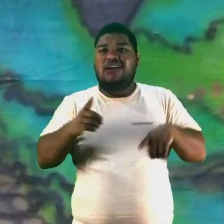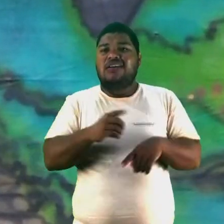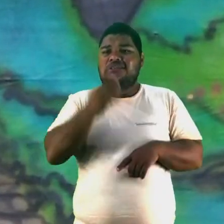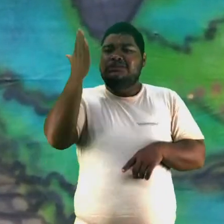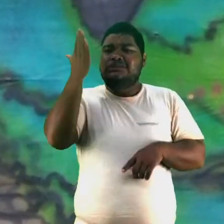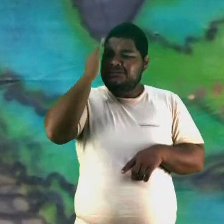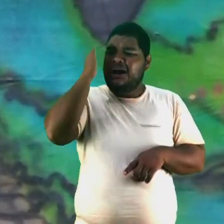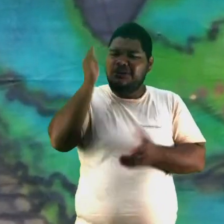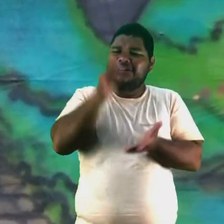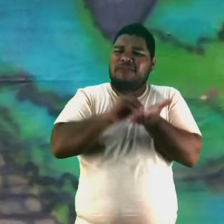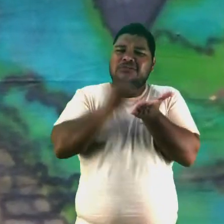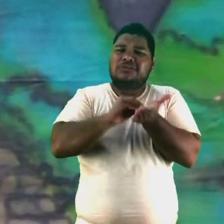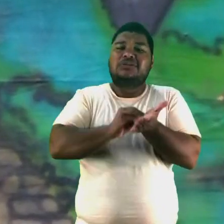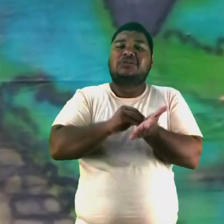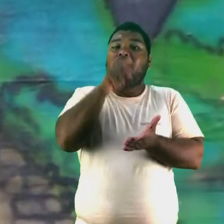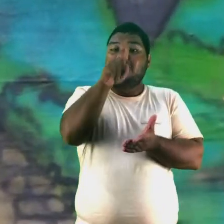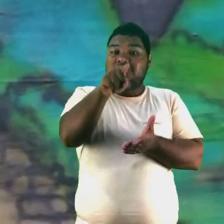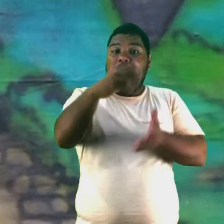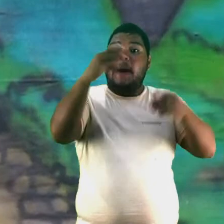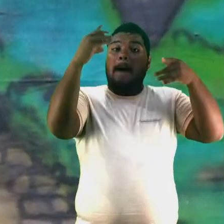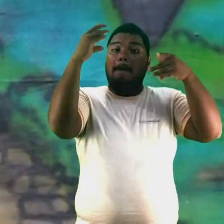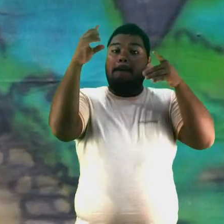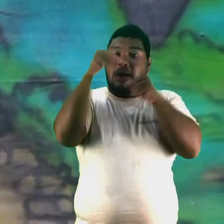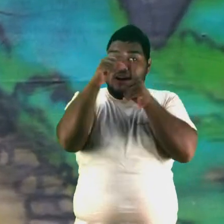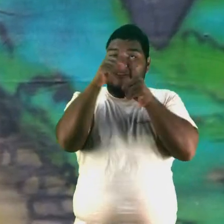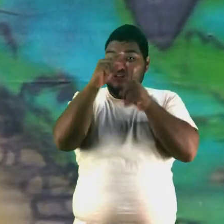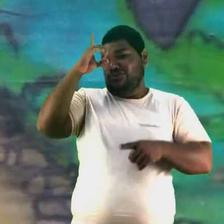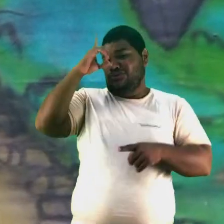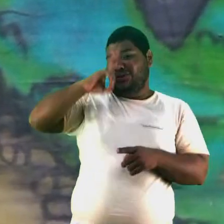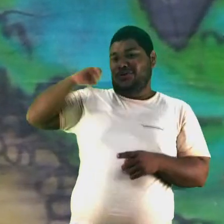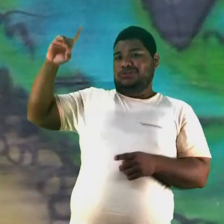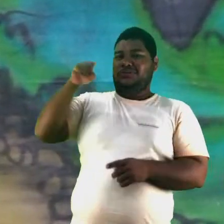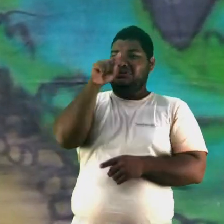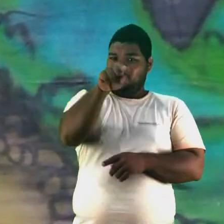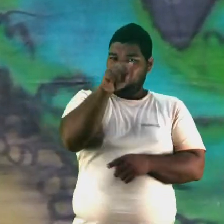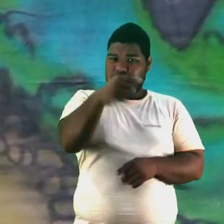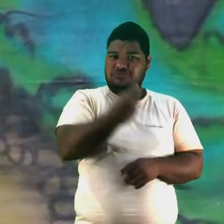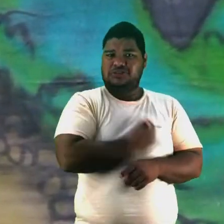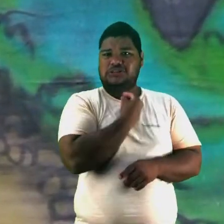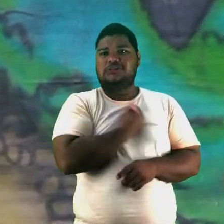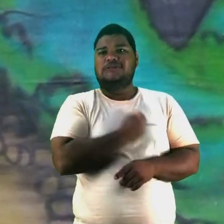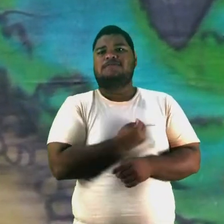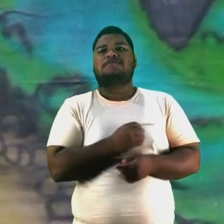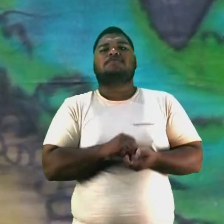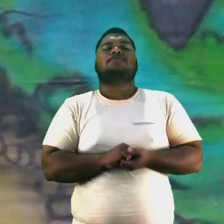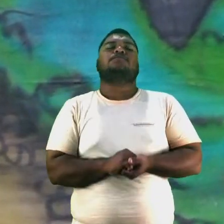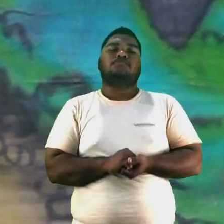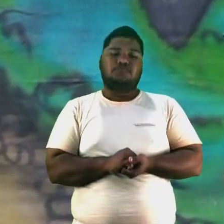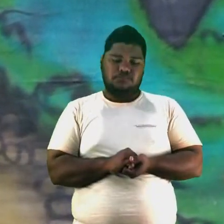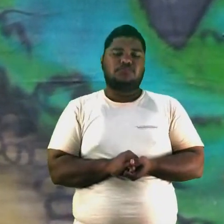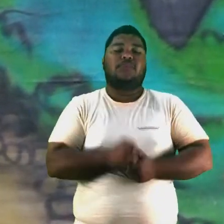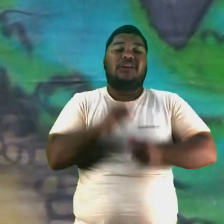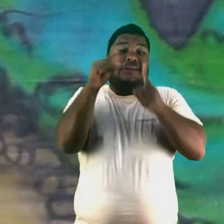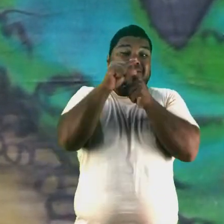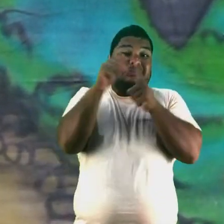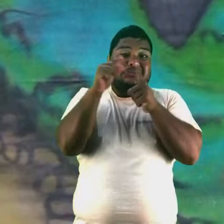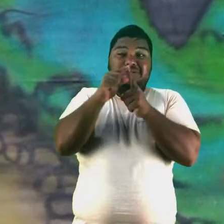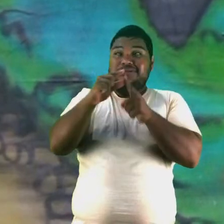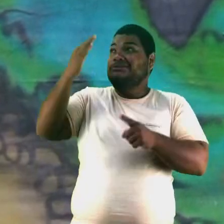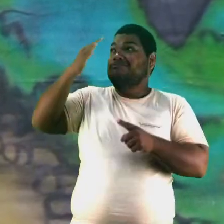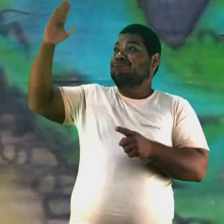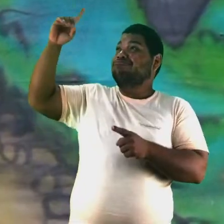palavra de Deus. É a palavra de Deus na sua vida. Essa palavra traz o equilíbrio que